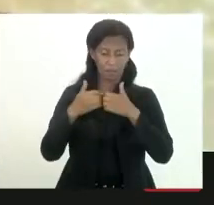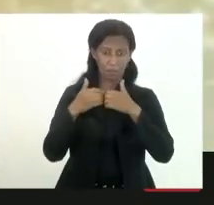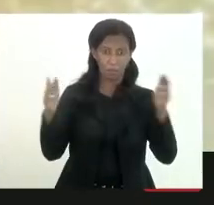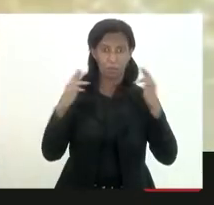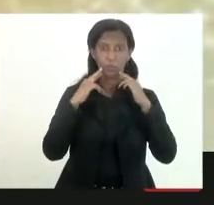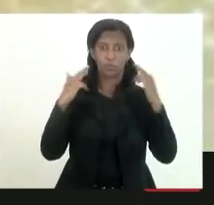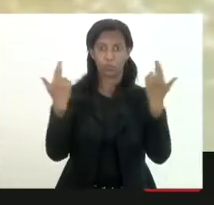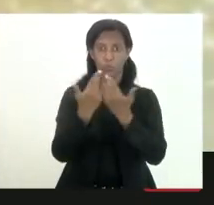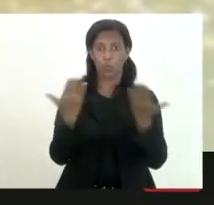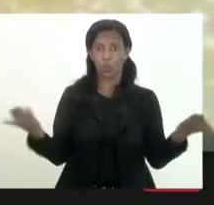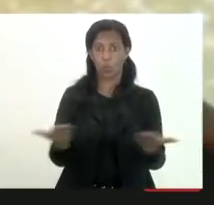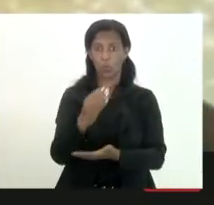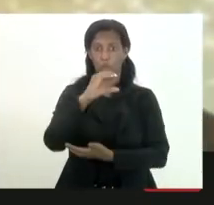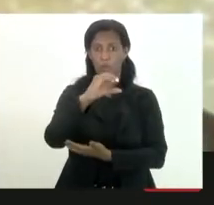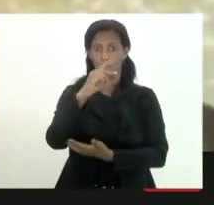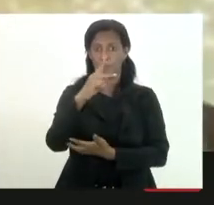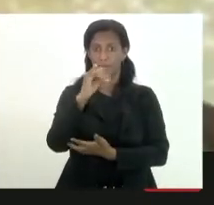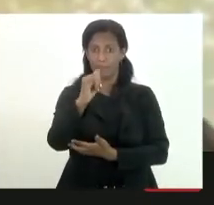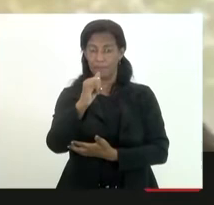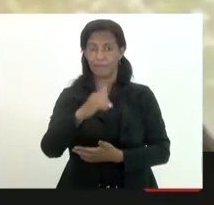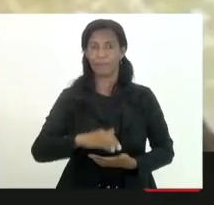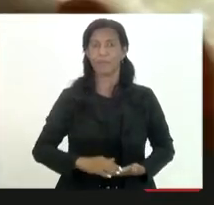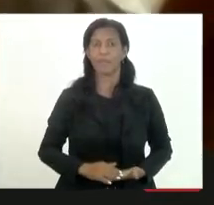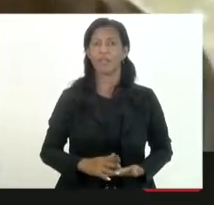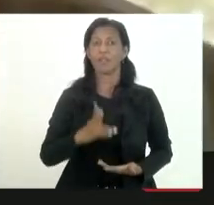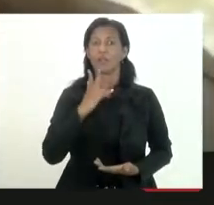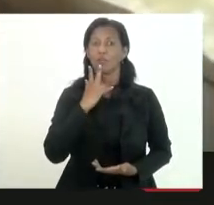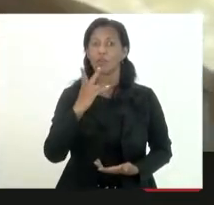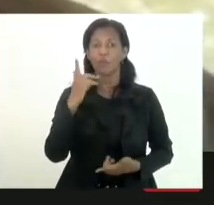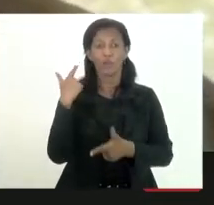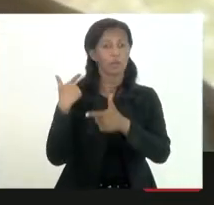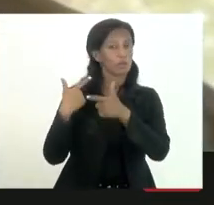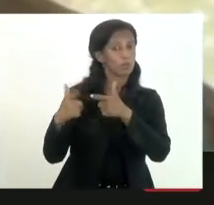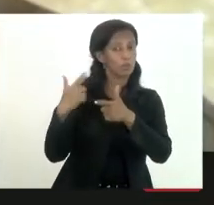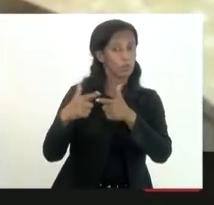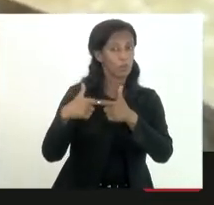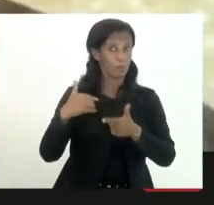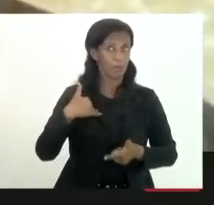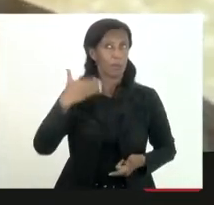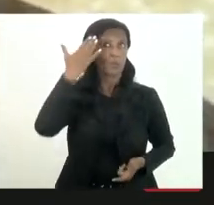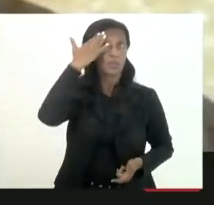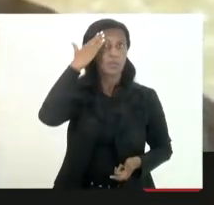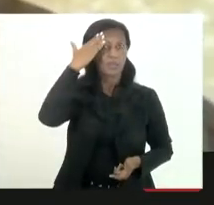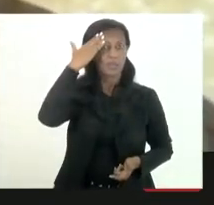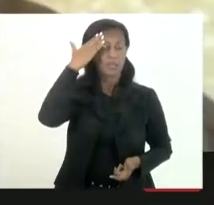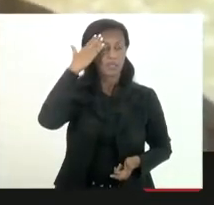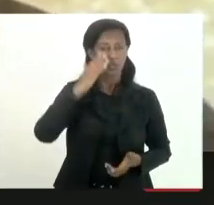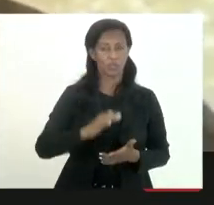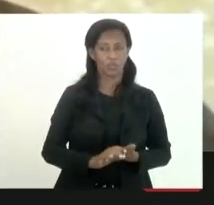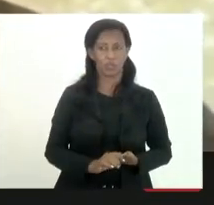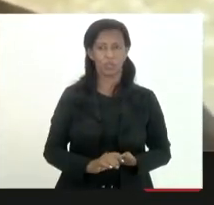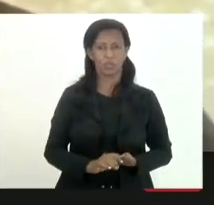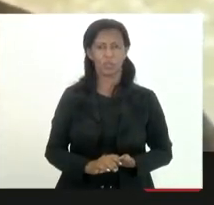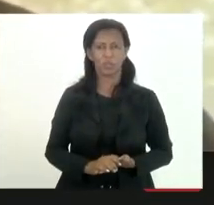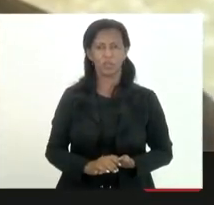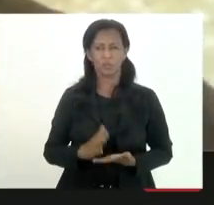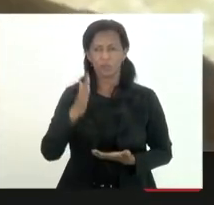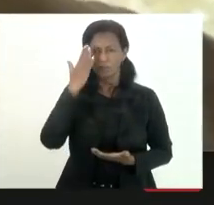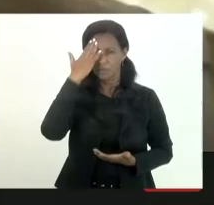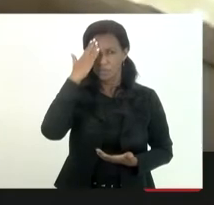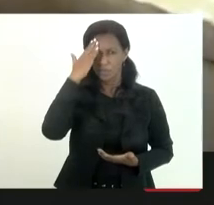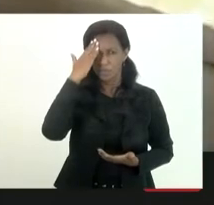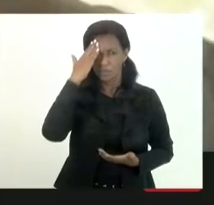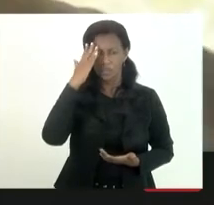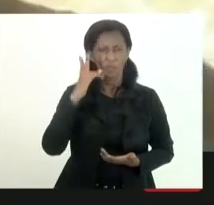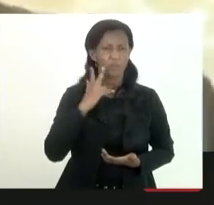CPI, foi falando no problema, pelo que eu entendi, foi isso, aquele negócio da guarda da criança, não foi, Marta? Não é? É